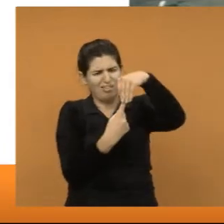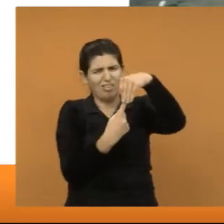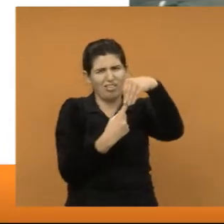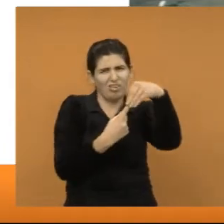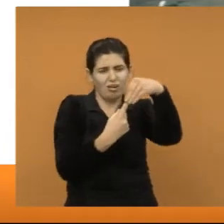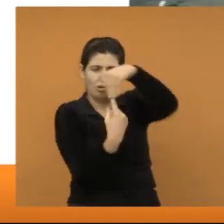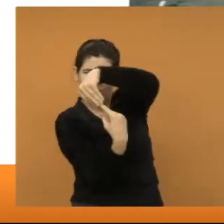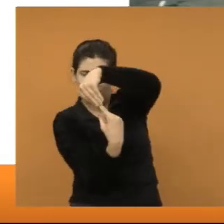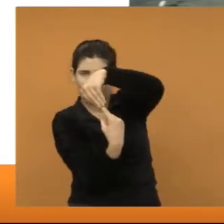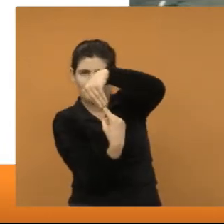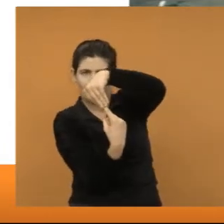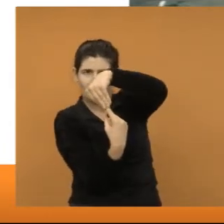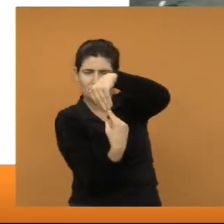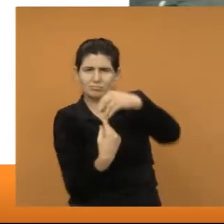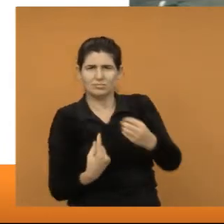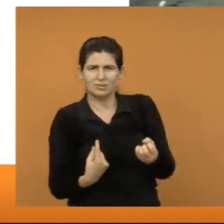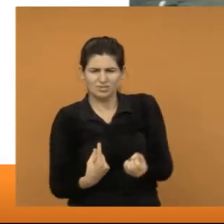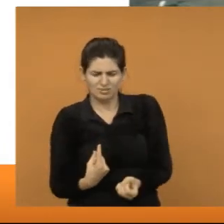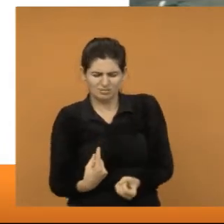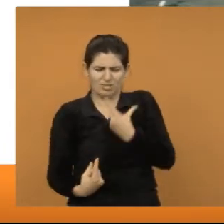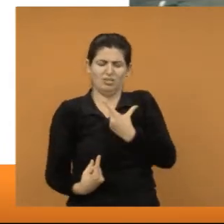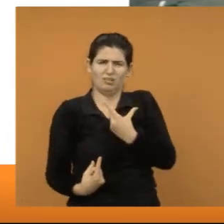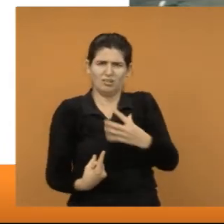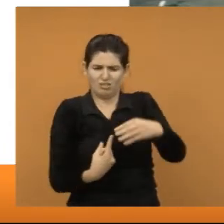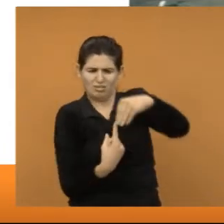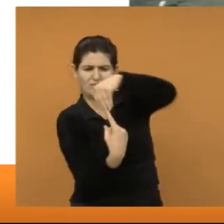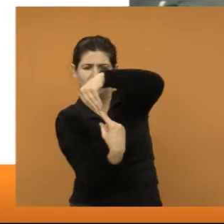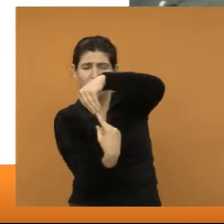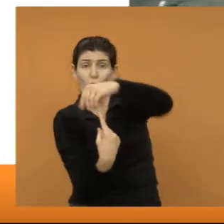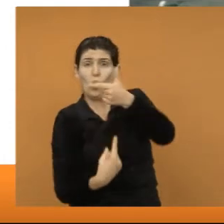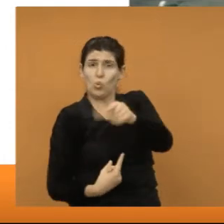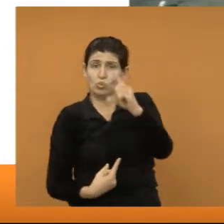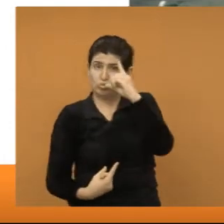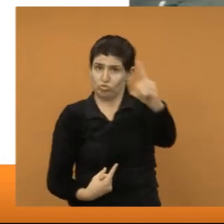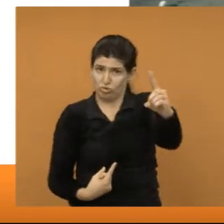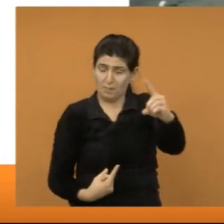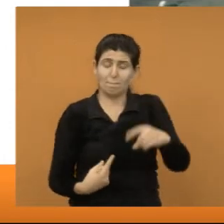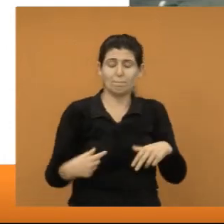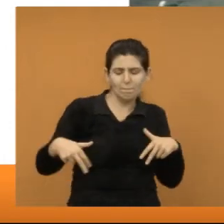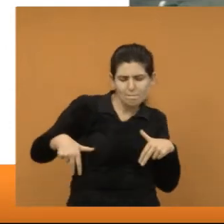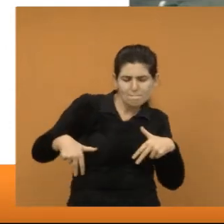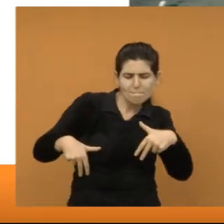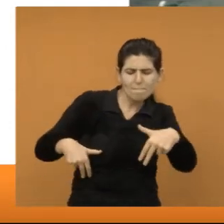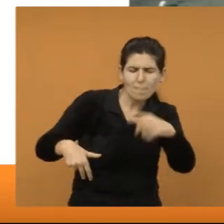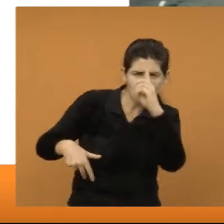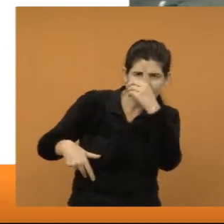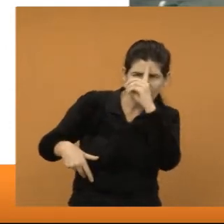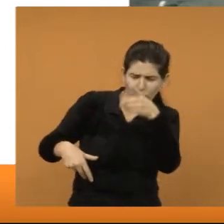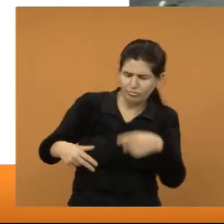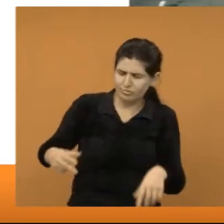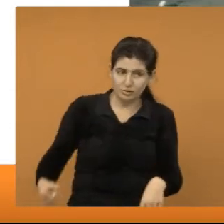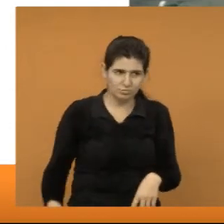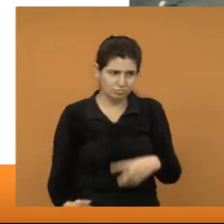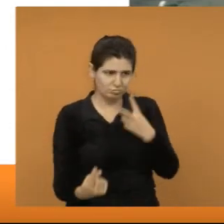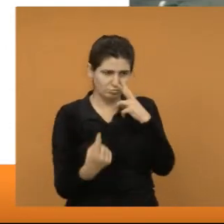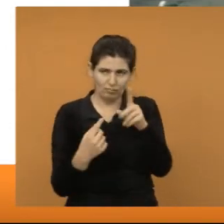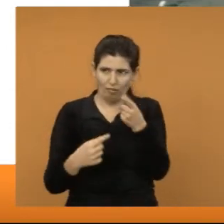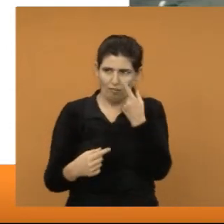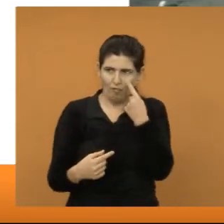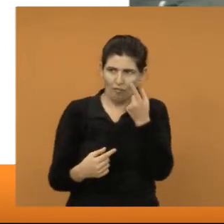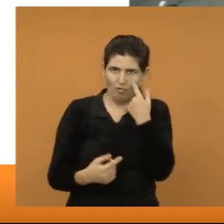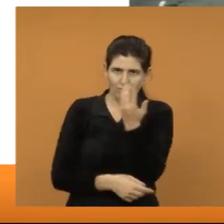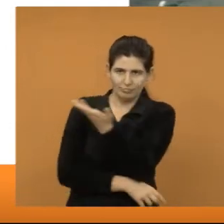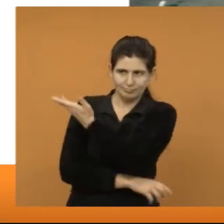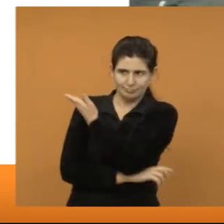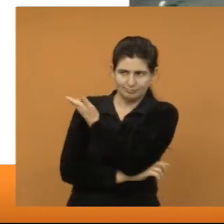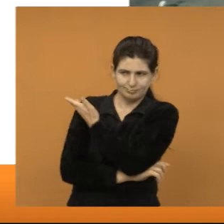torto, né? Aí no outro dia eu passei lá para tirar minha dúvida, e olha a situação do